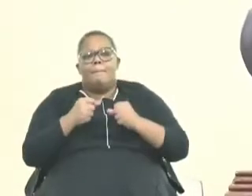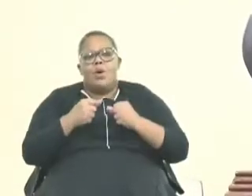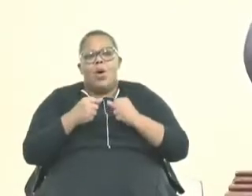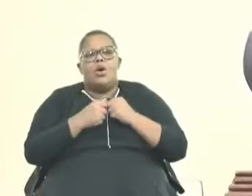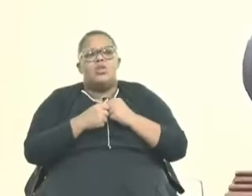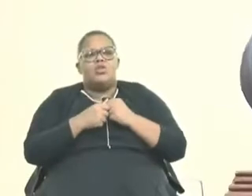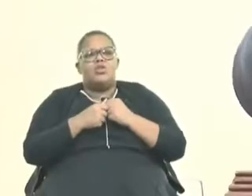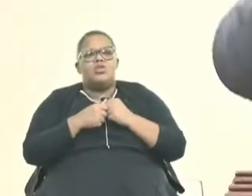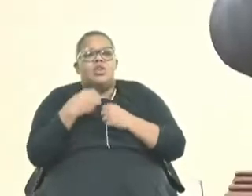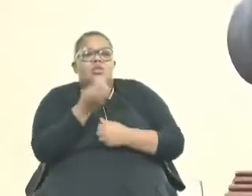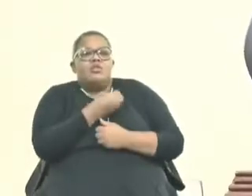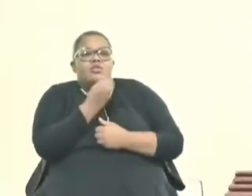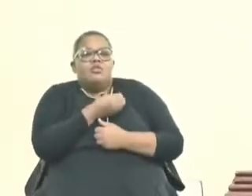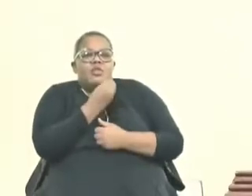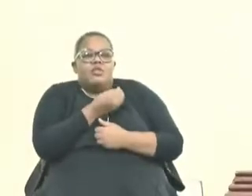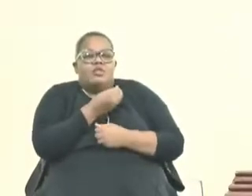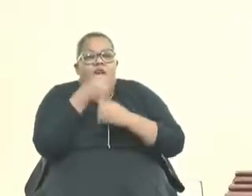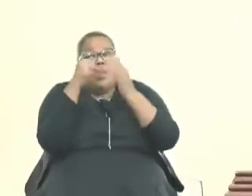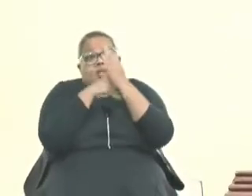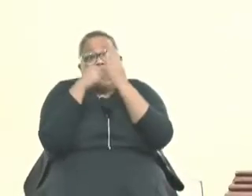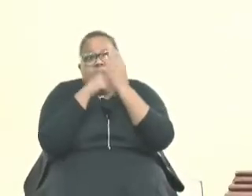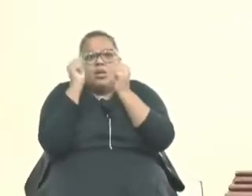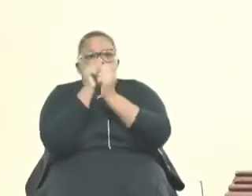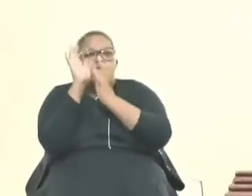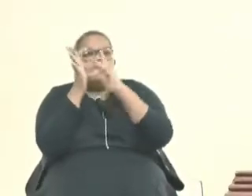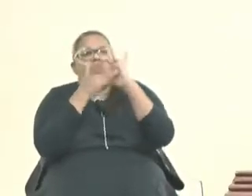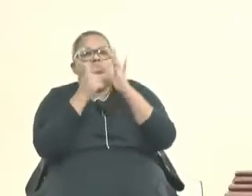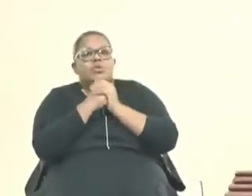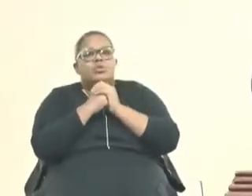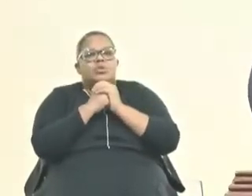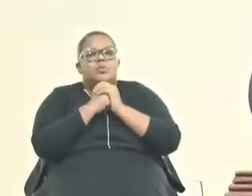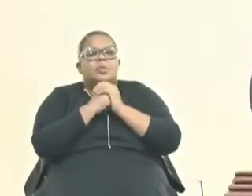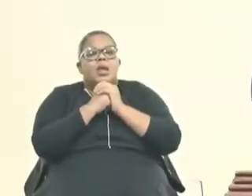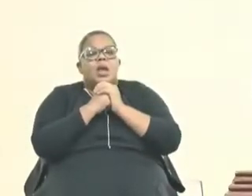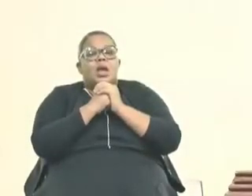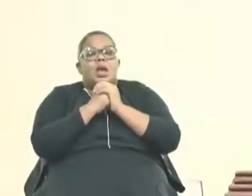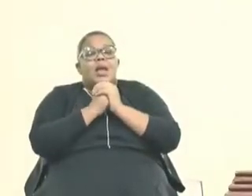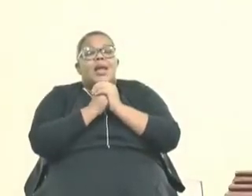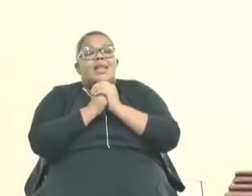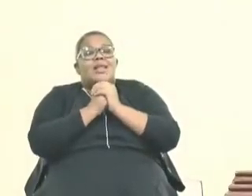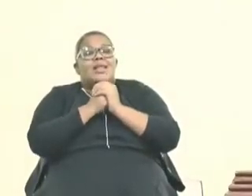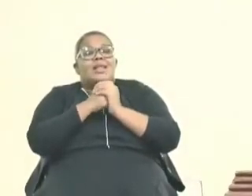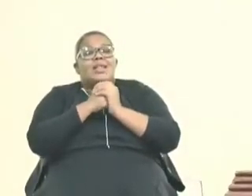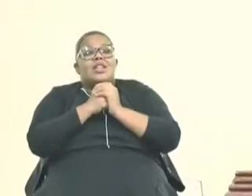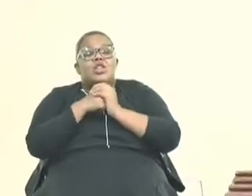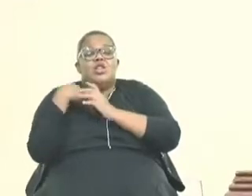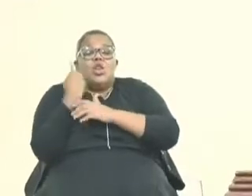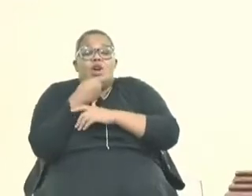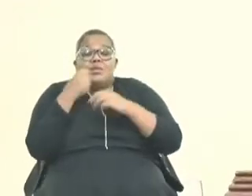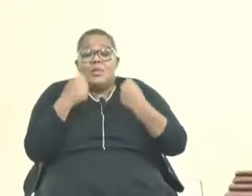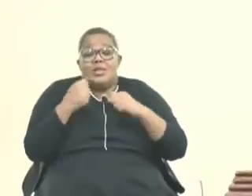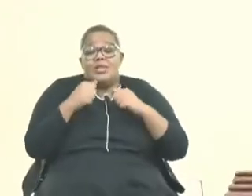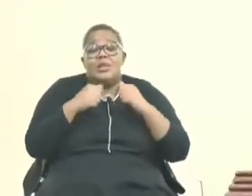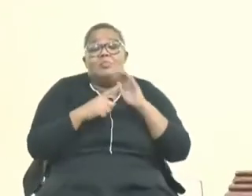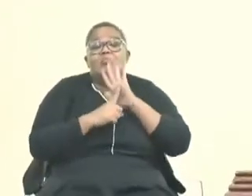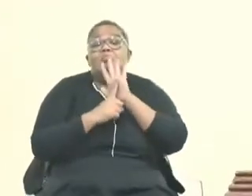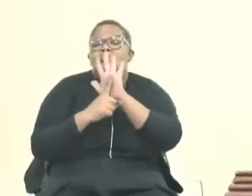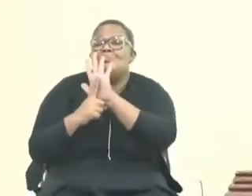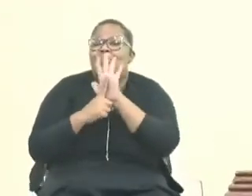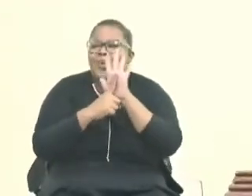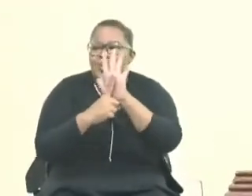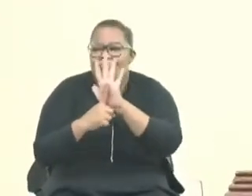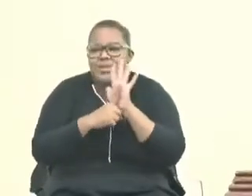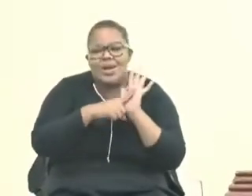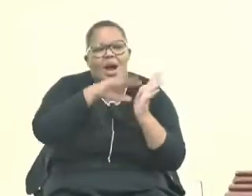não passou Jesus está no coração isso é que importa que você não não ele tá mandando vê se para de ser para que os homens Vejam as